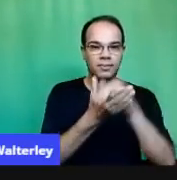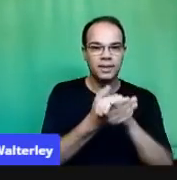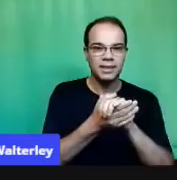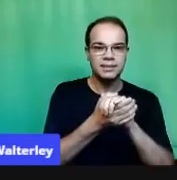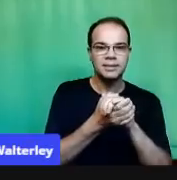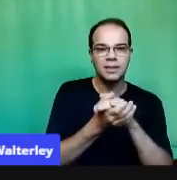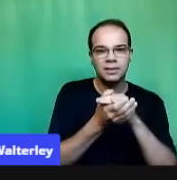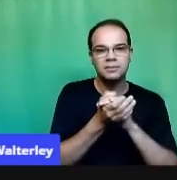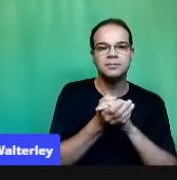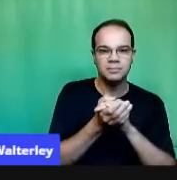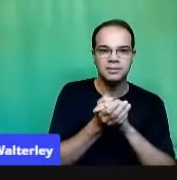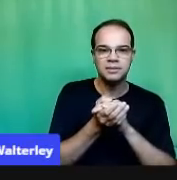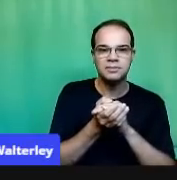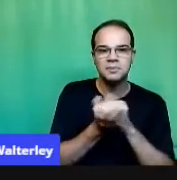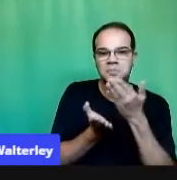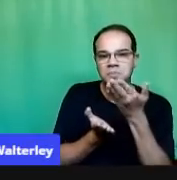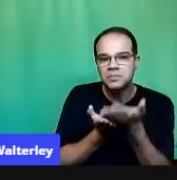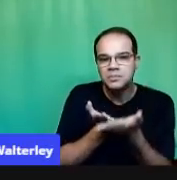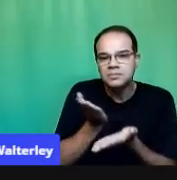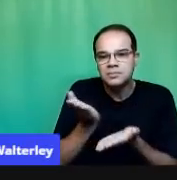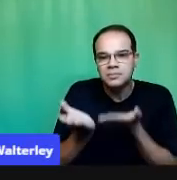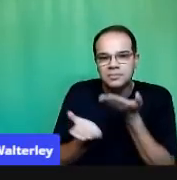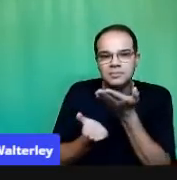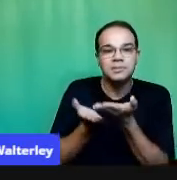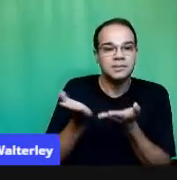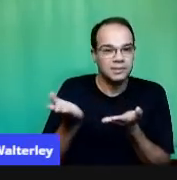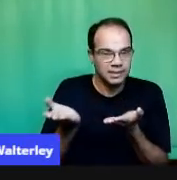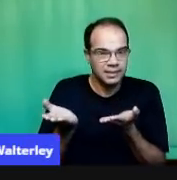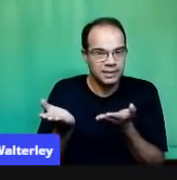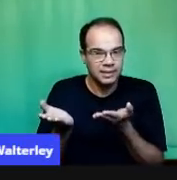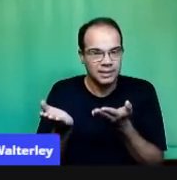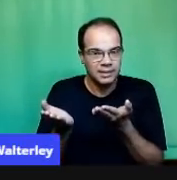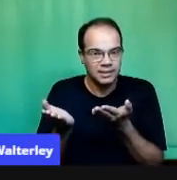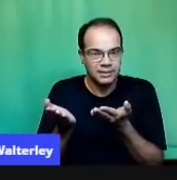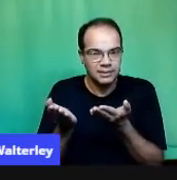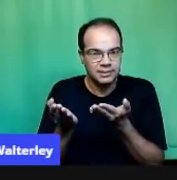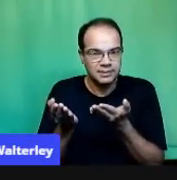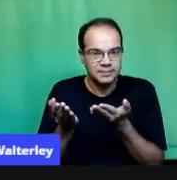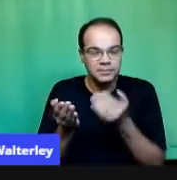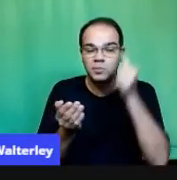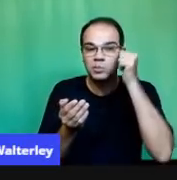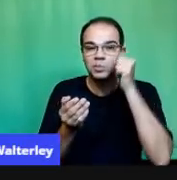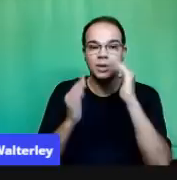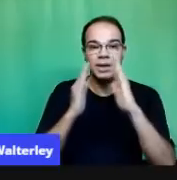estando dentro de casa, cuidando dos afazeres domésticos,